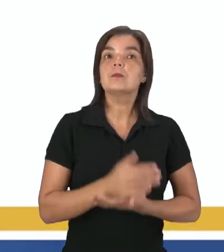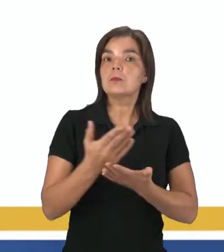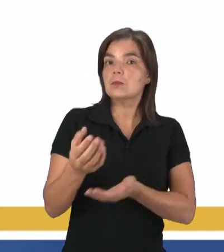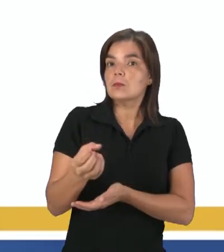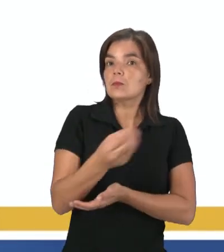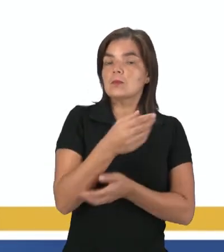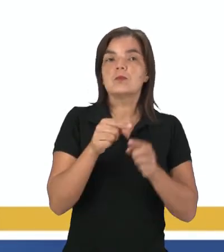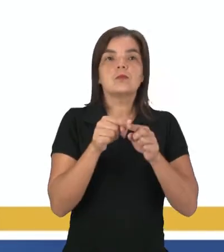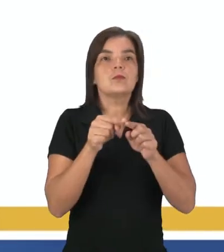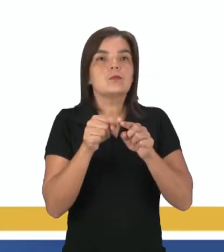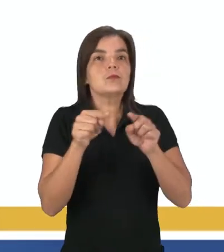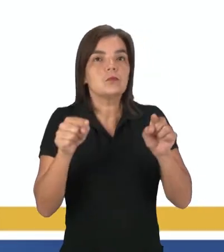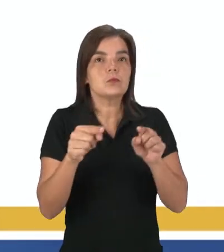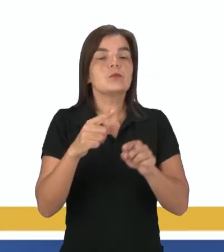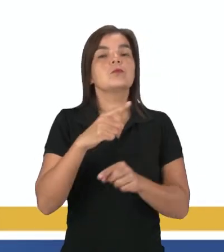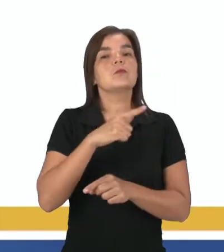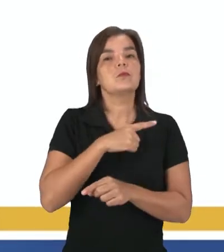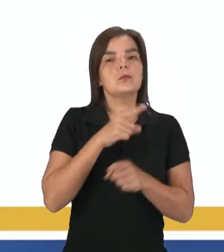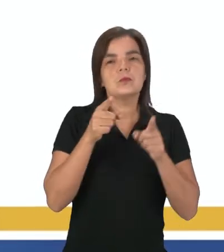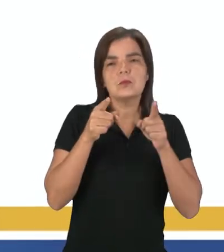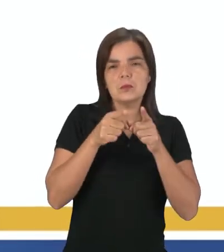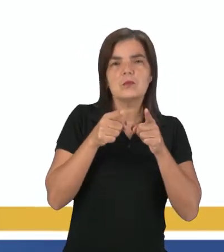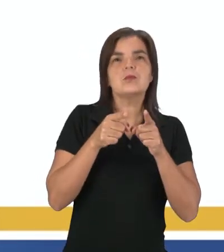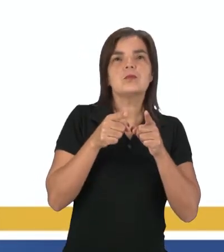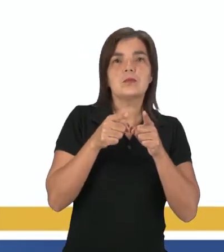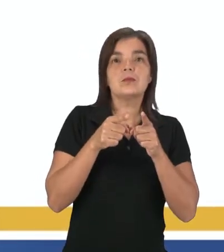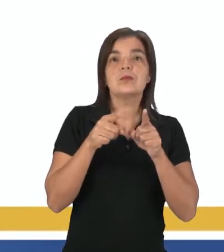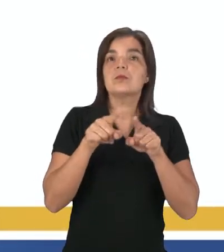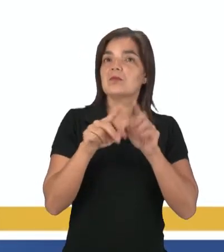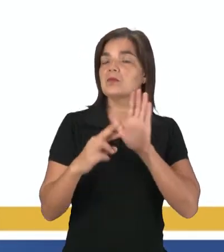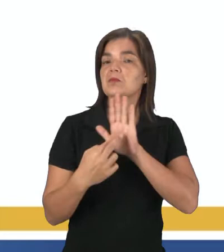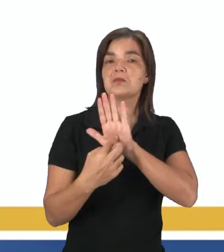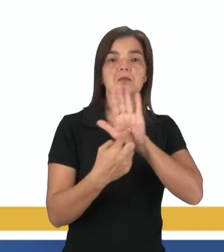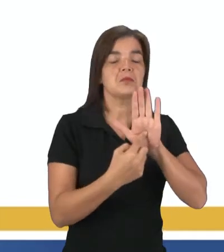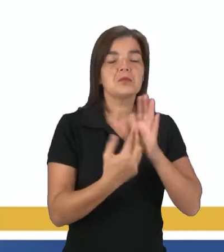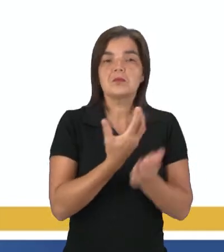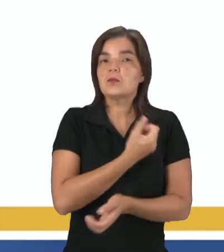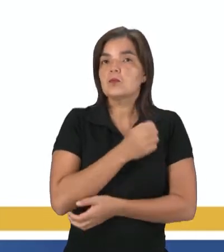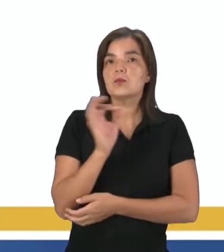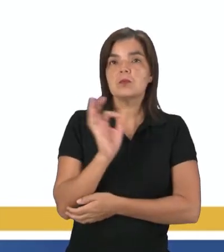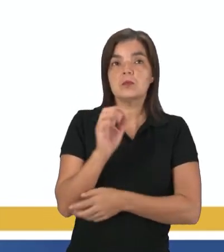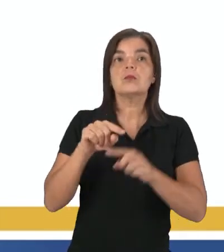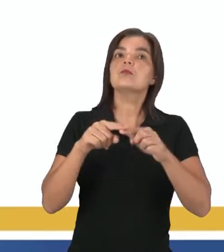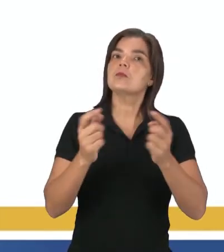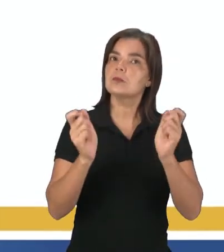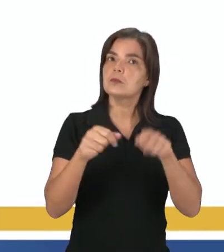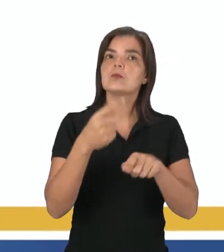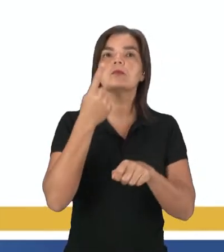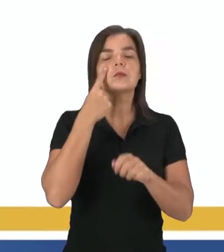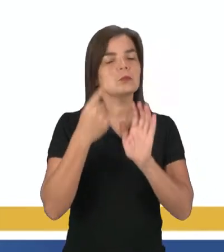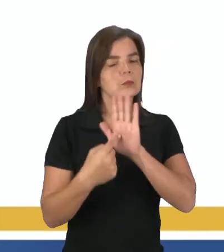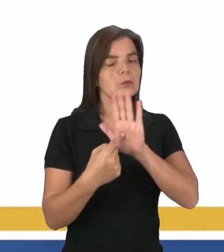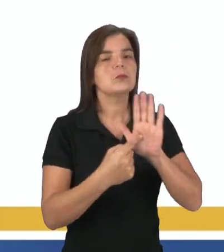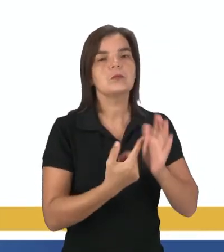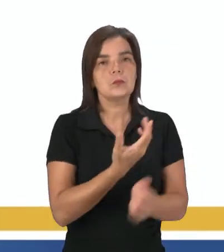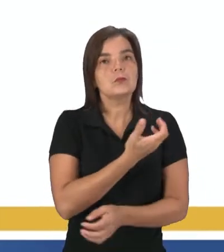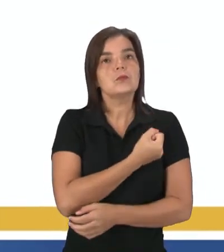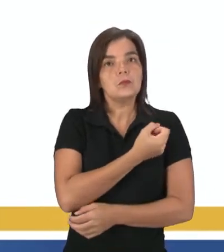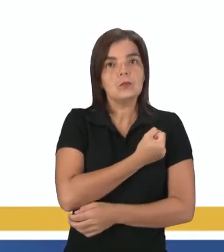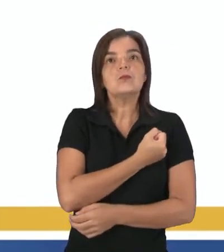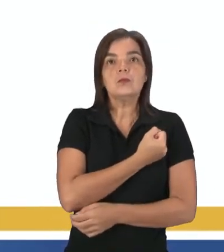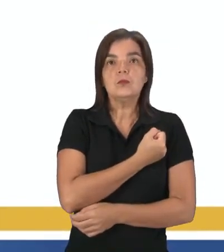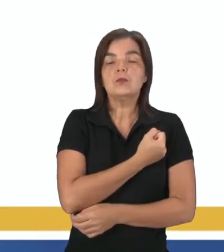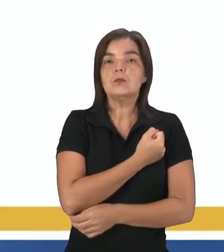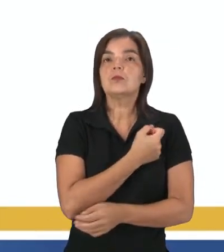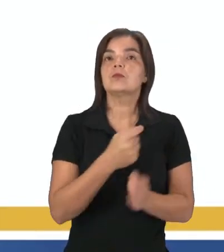Essas novas retas possuem menos espaço sem a representação numérica, mas ainda podemos preencher com números